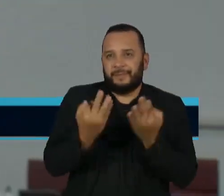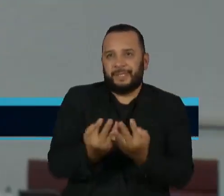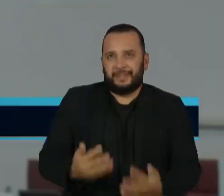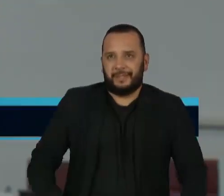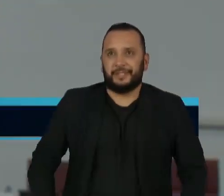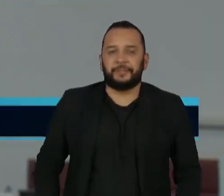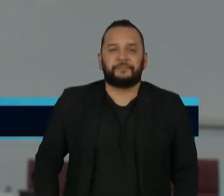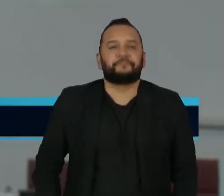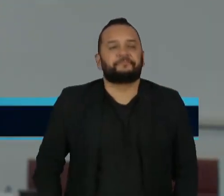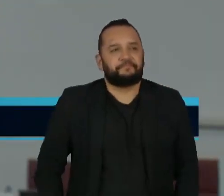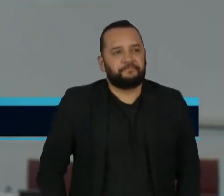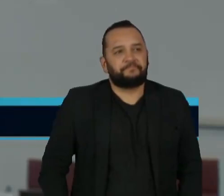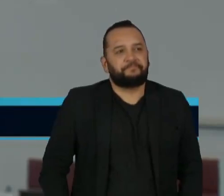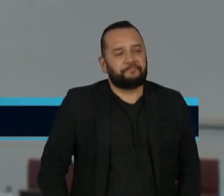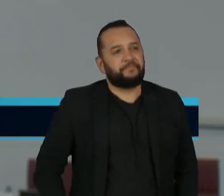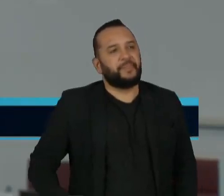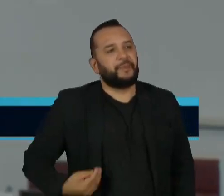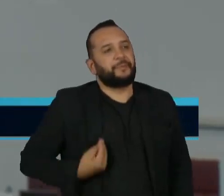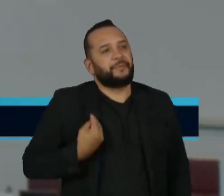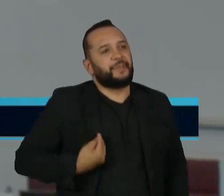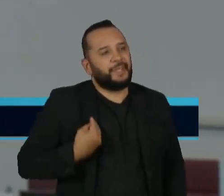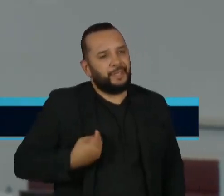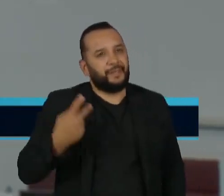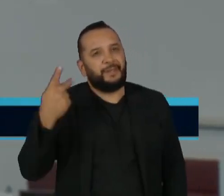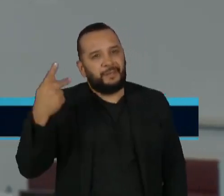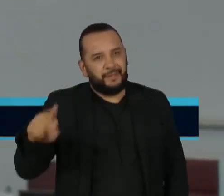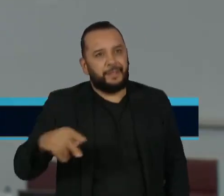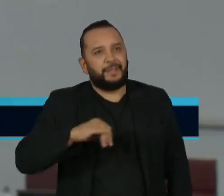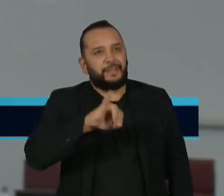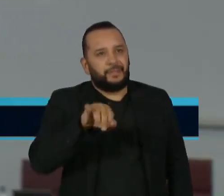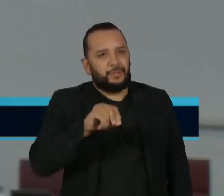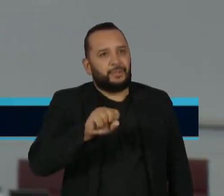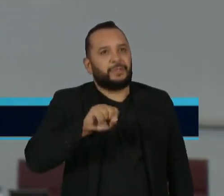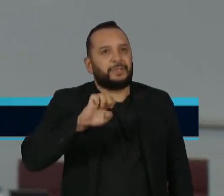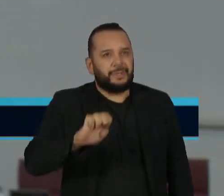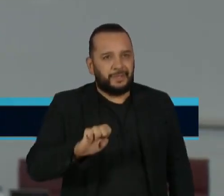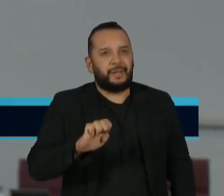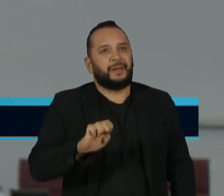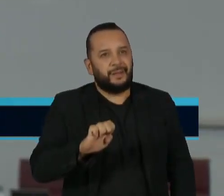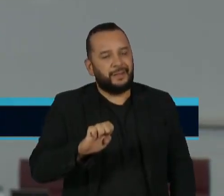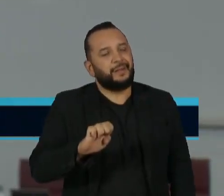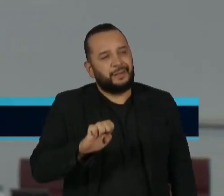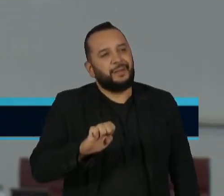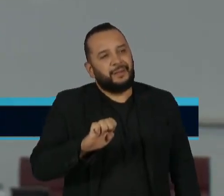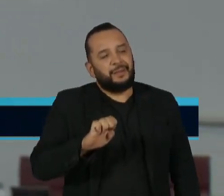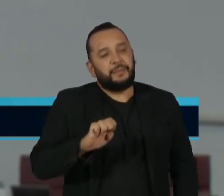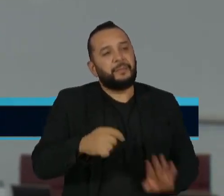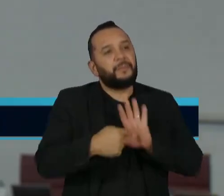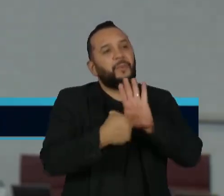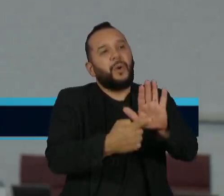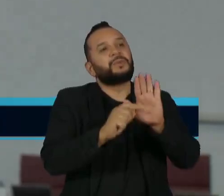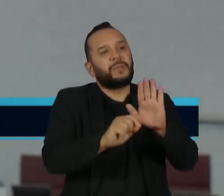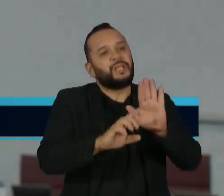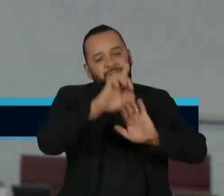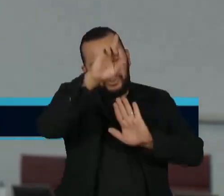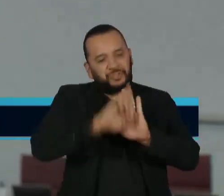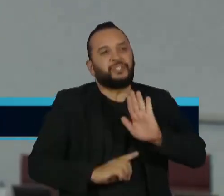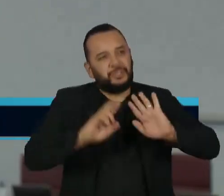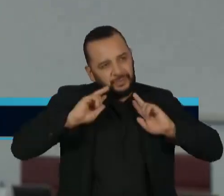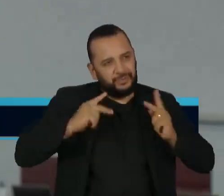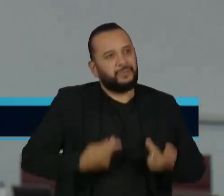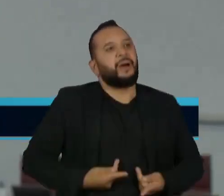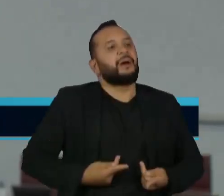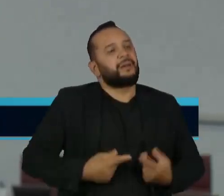considerável da vida dele ele se dedicou a tornar os direitos humanos uma